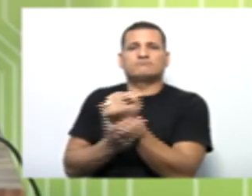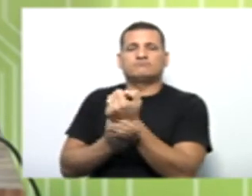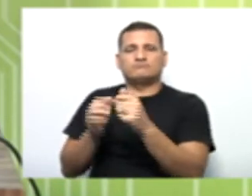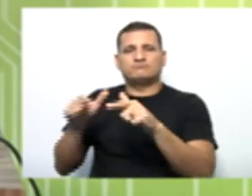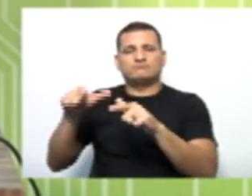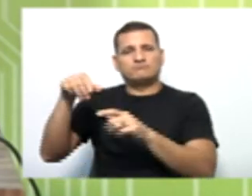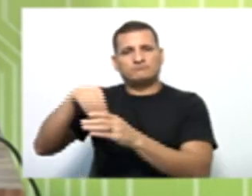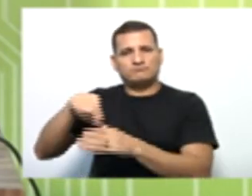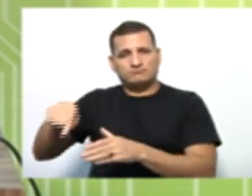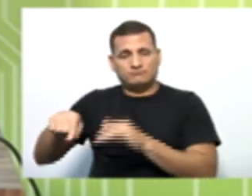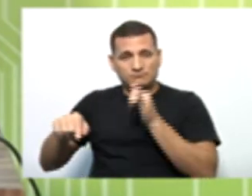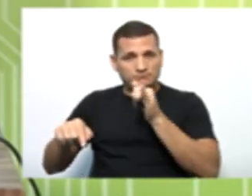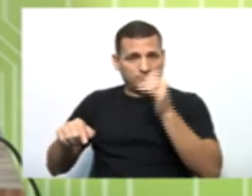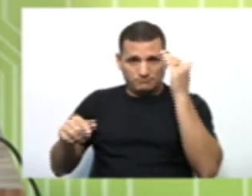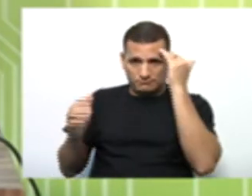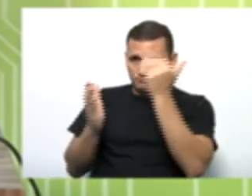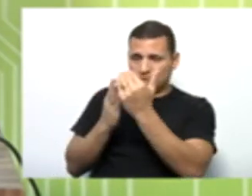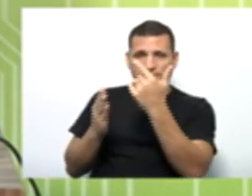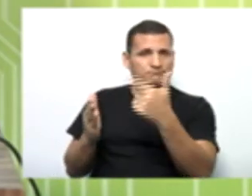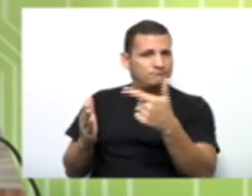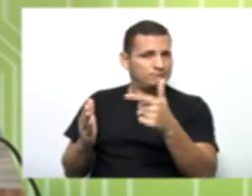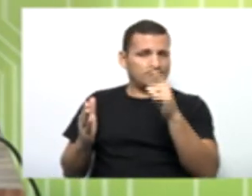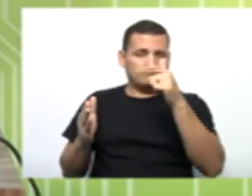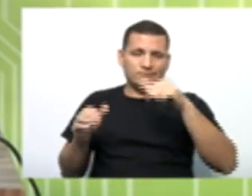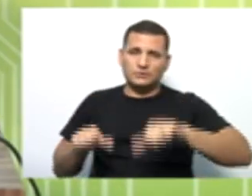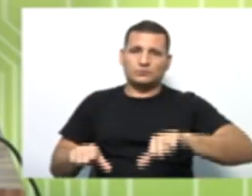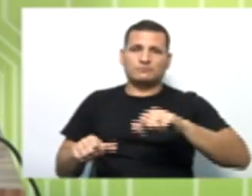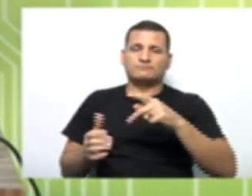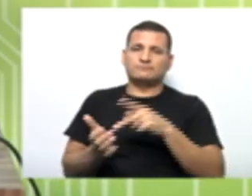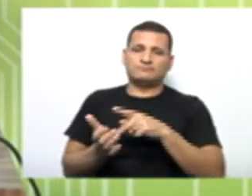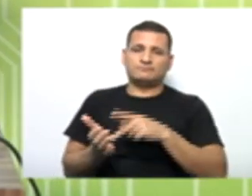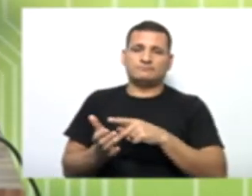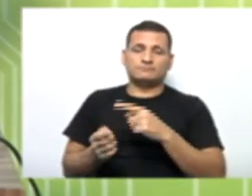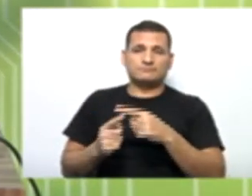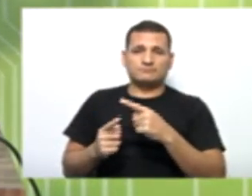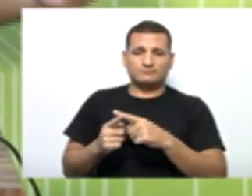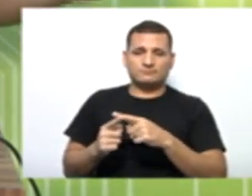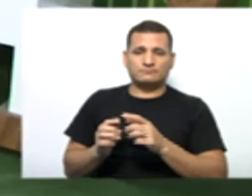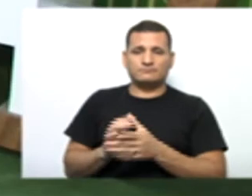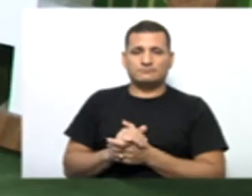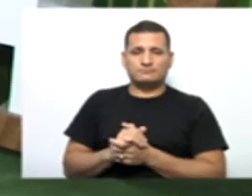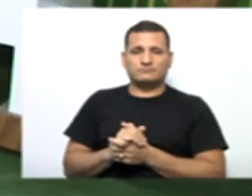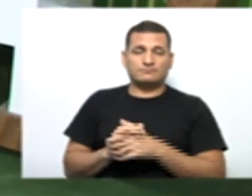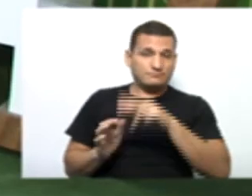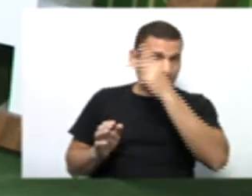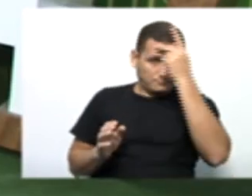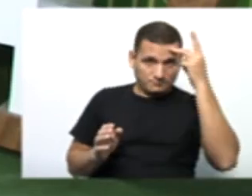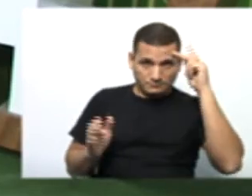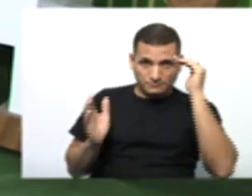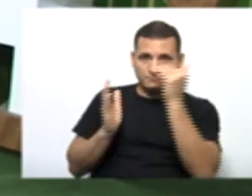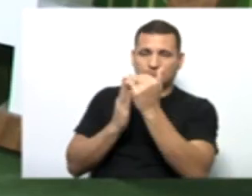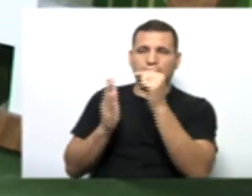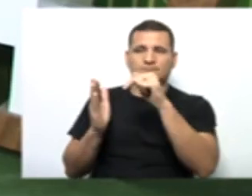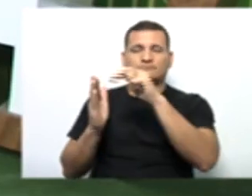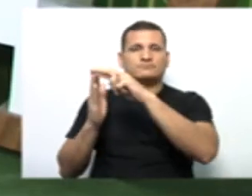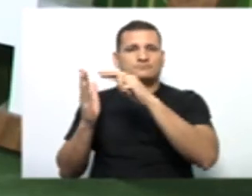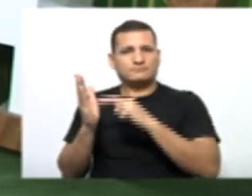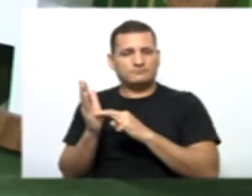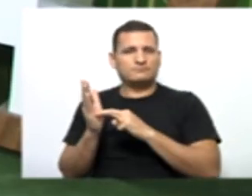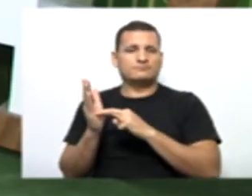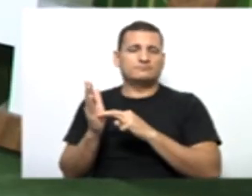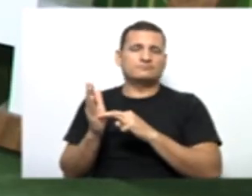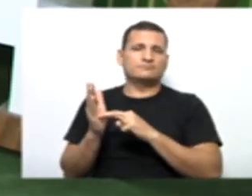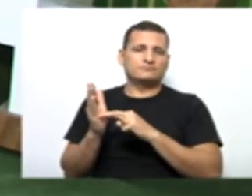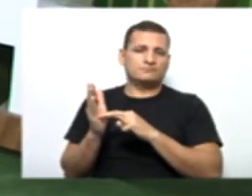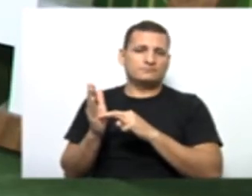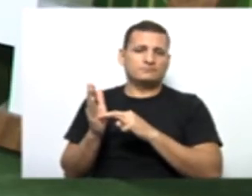instituição. Não segui-la é pior. Né, porque as pessoas que seguem, professor Wesley, essas normas e essas regras, elas